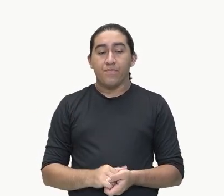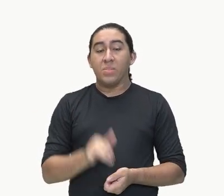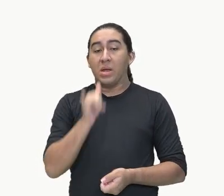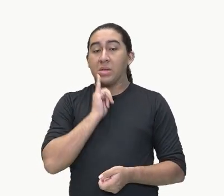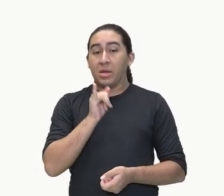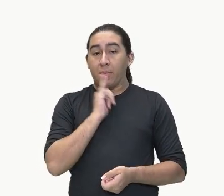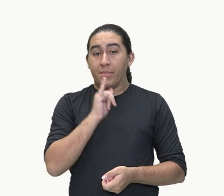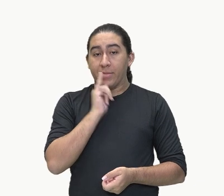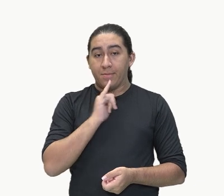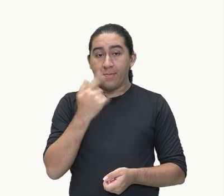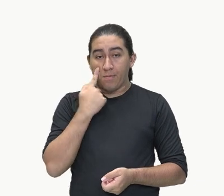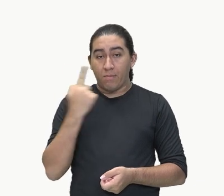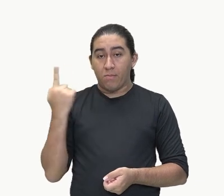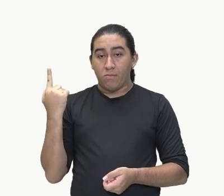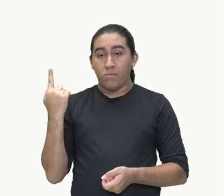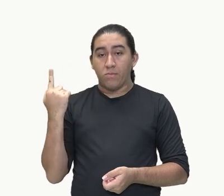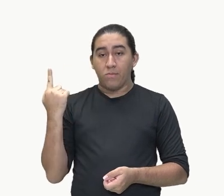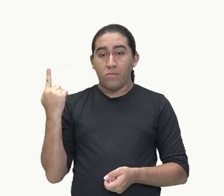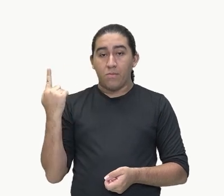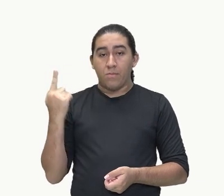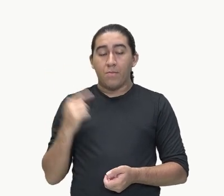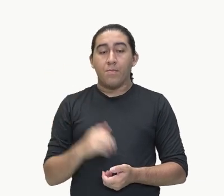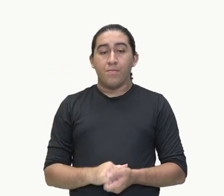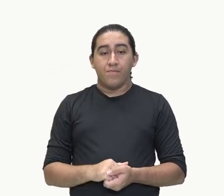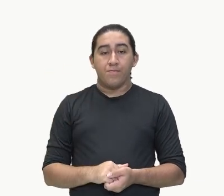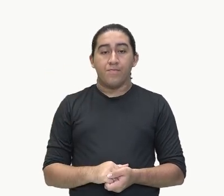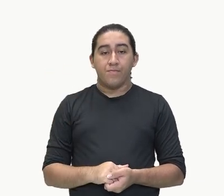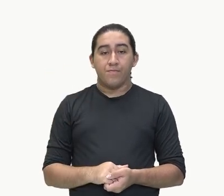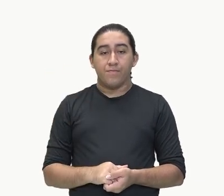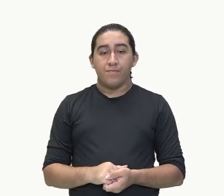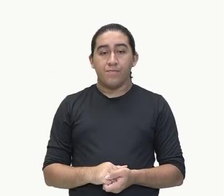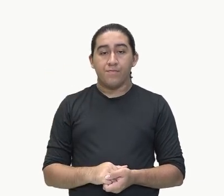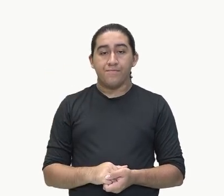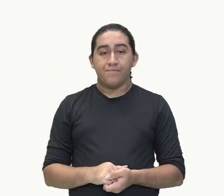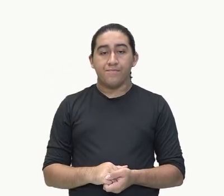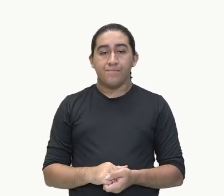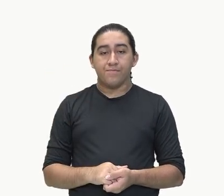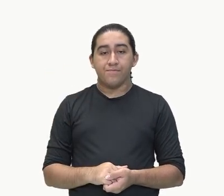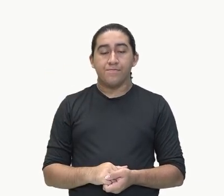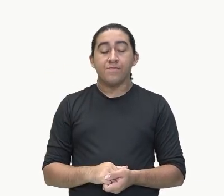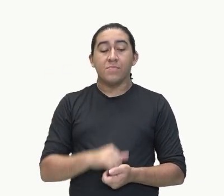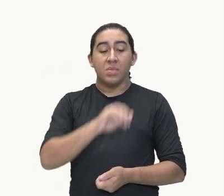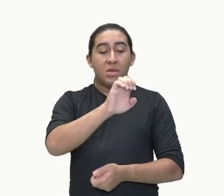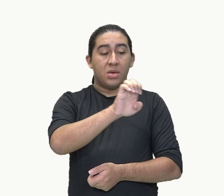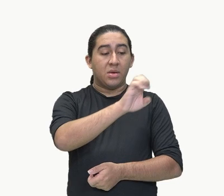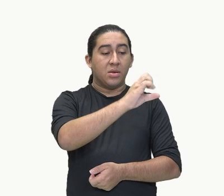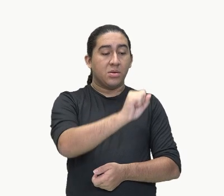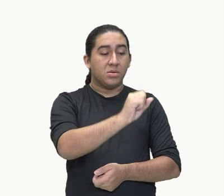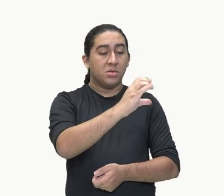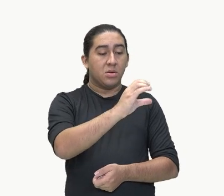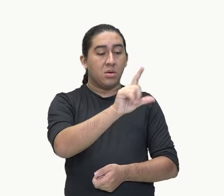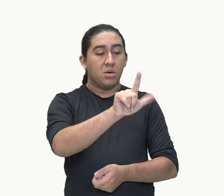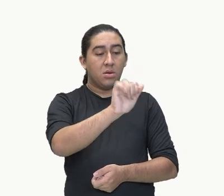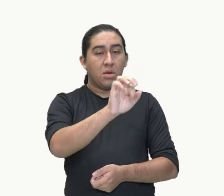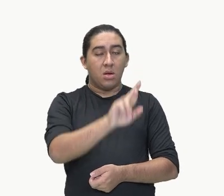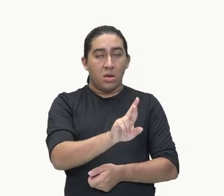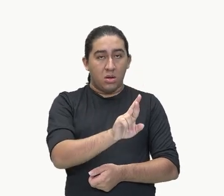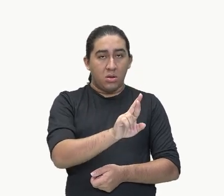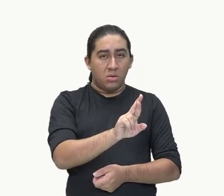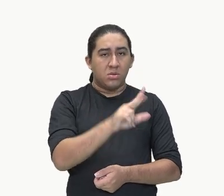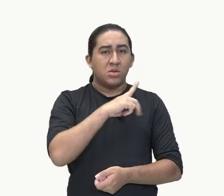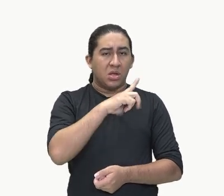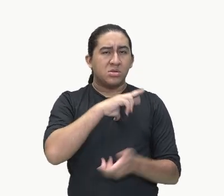só. Esclar, até aqui. Tem sentido isso aqui, esclar? Tem